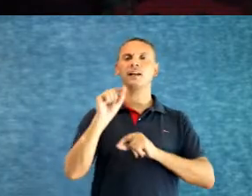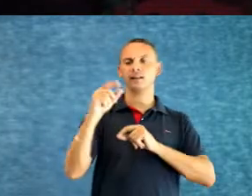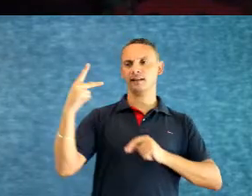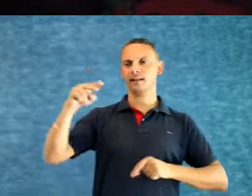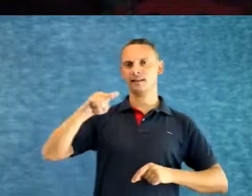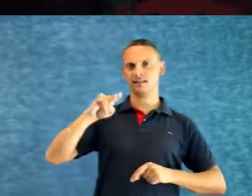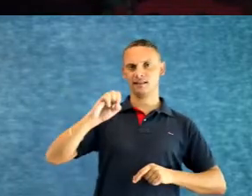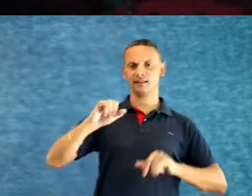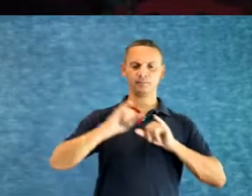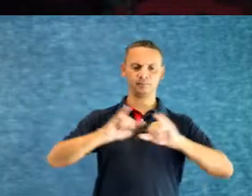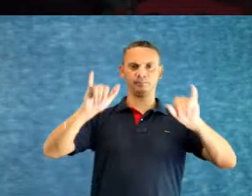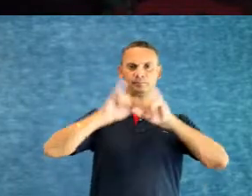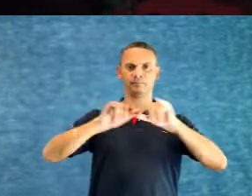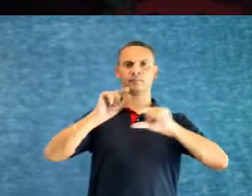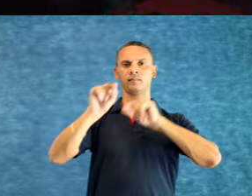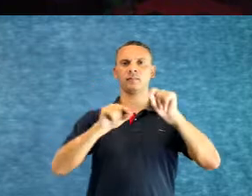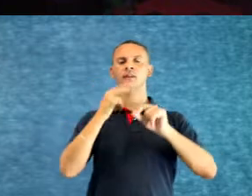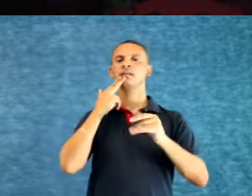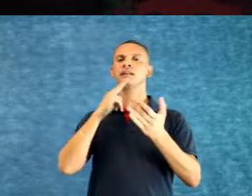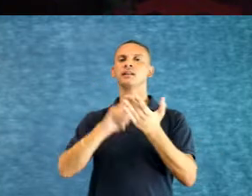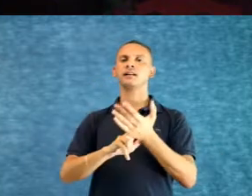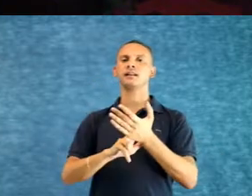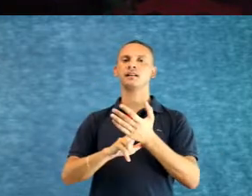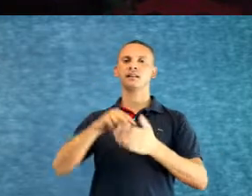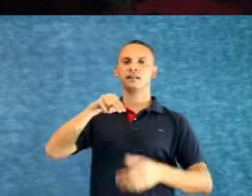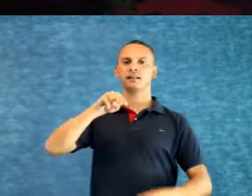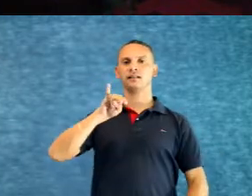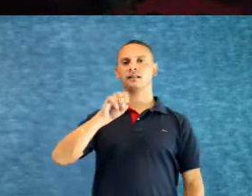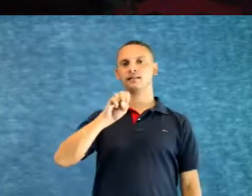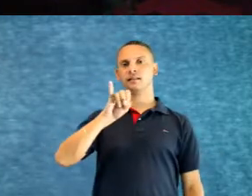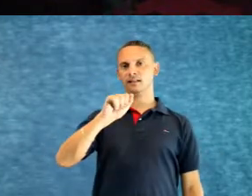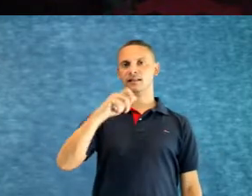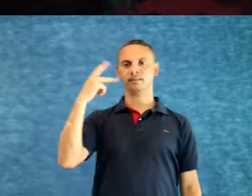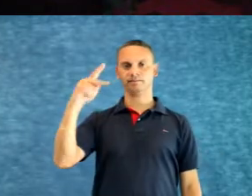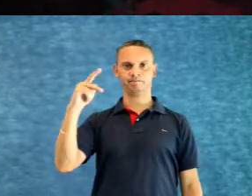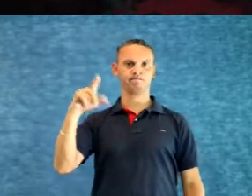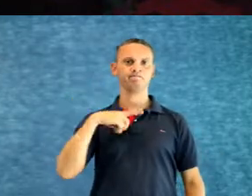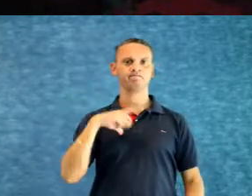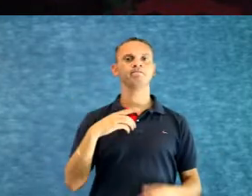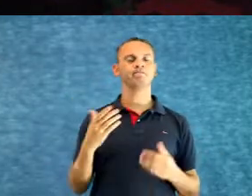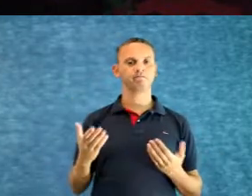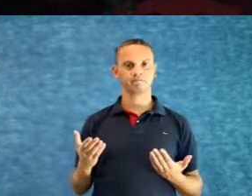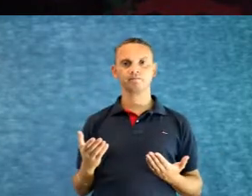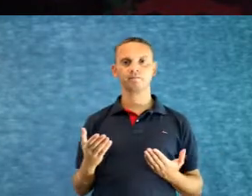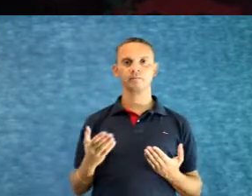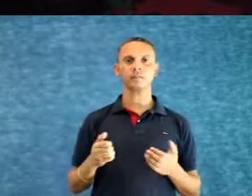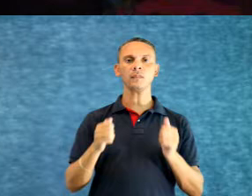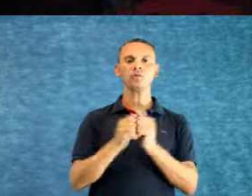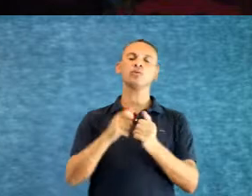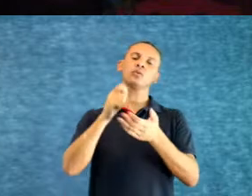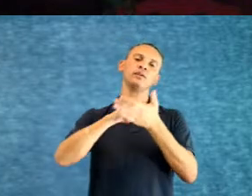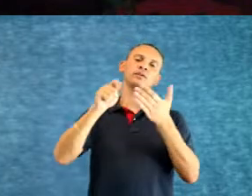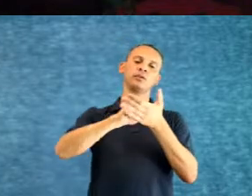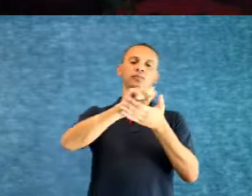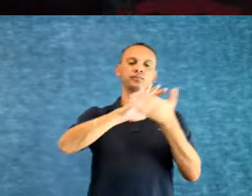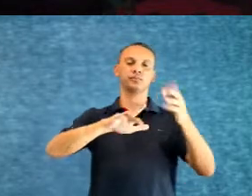esses escritores que foram publicados, houve uma publicação e que naufragou. O navio que trazia o caixote